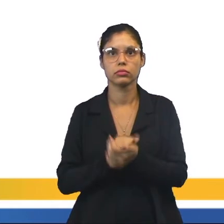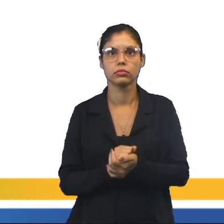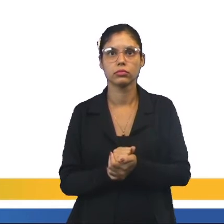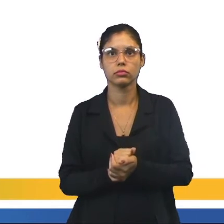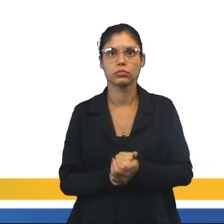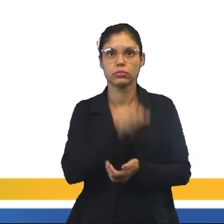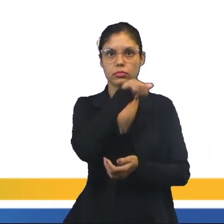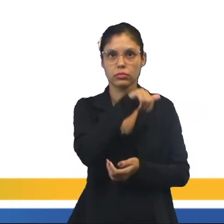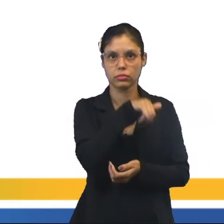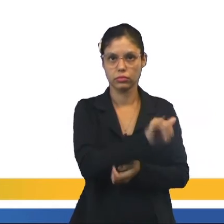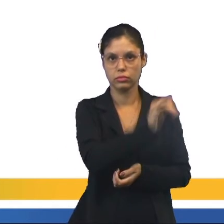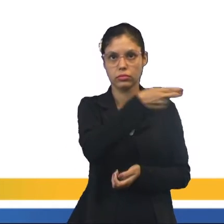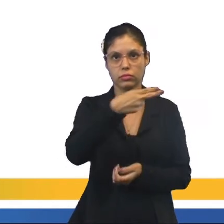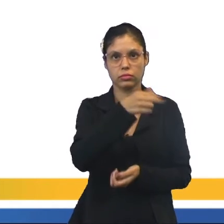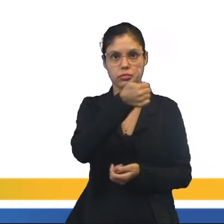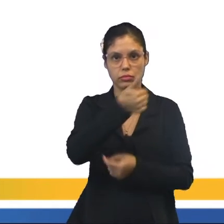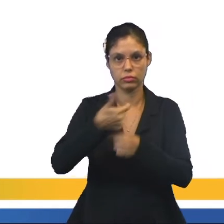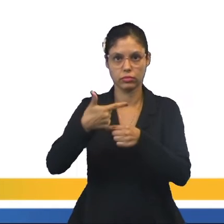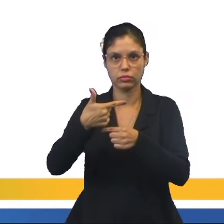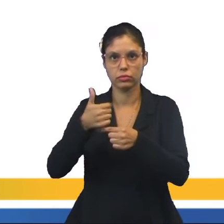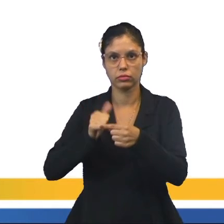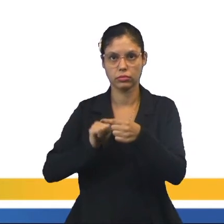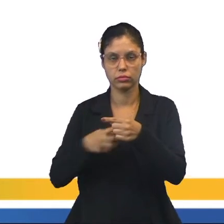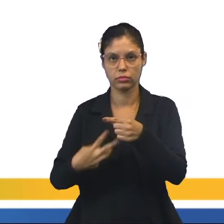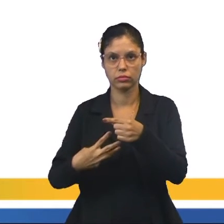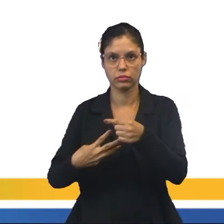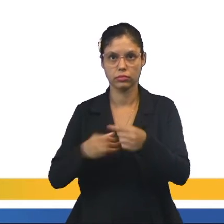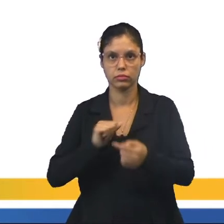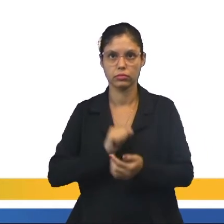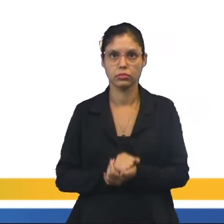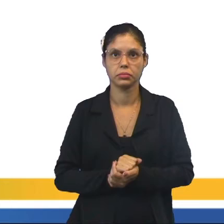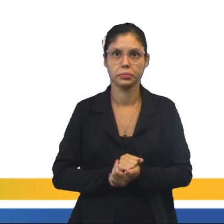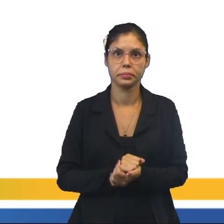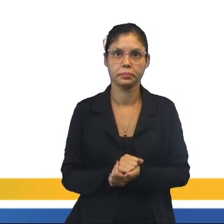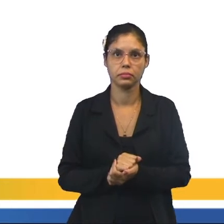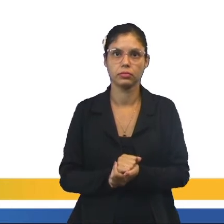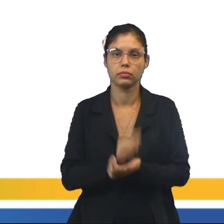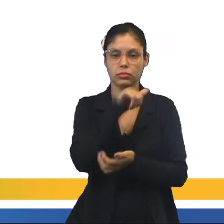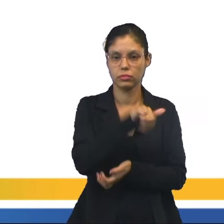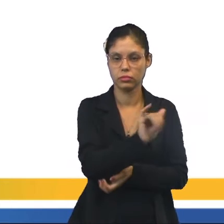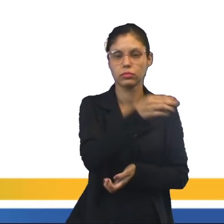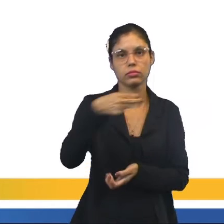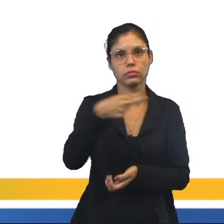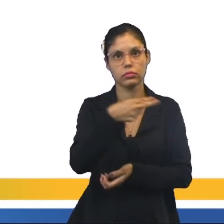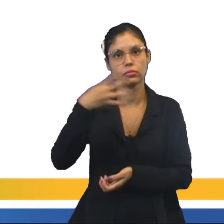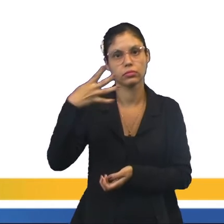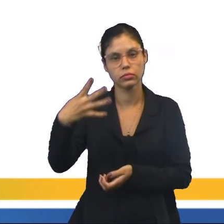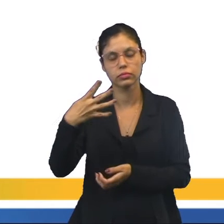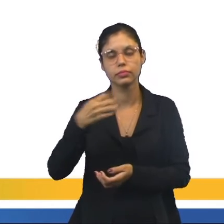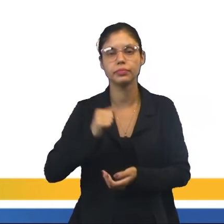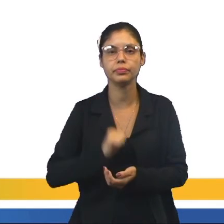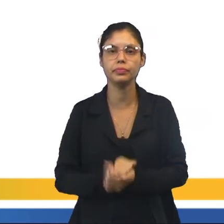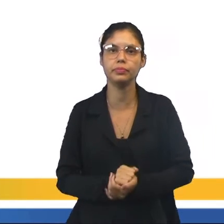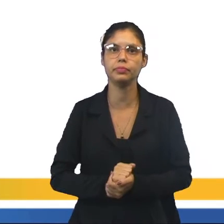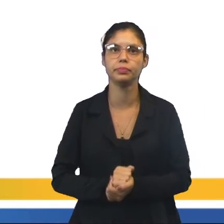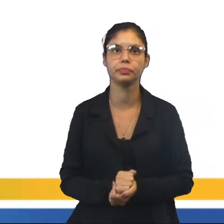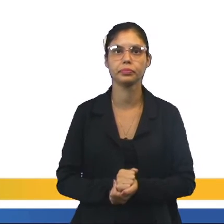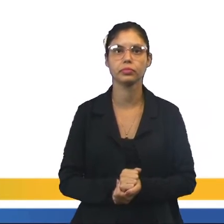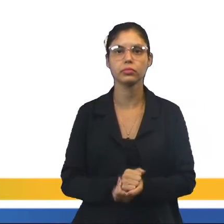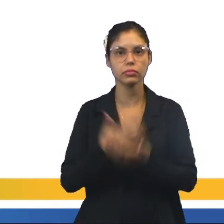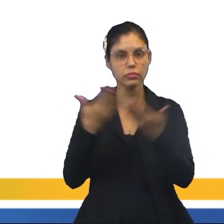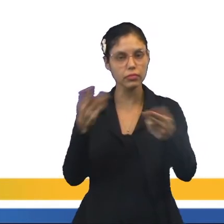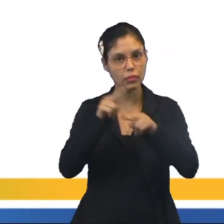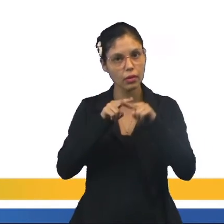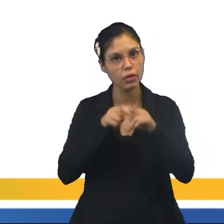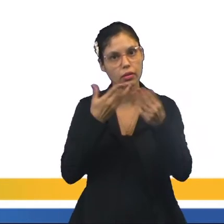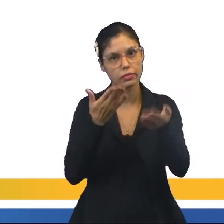lugar, vai ficar y é igual a 12 dividido para 3. Y é igual a 4.